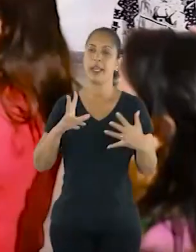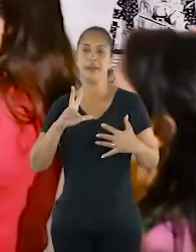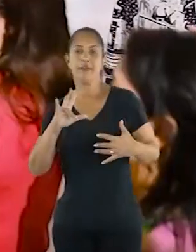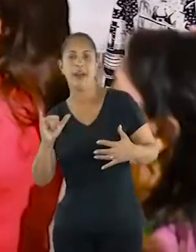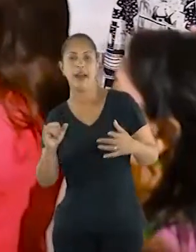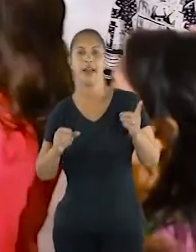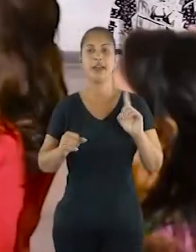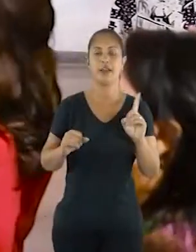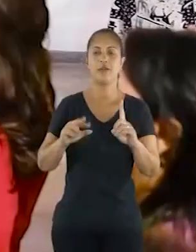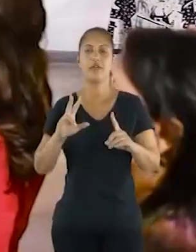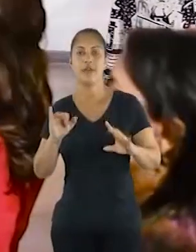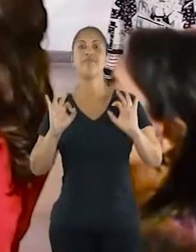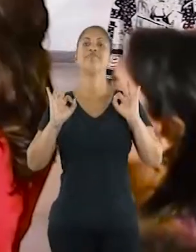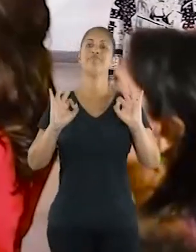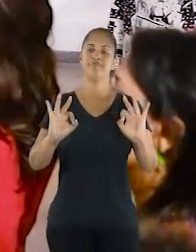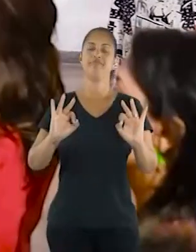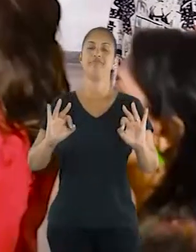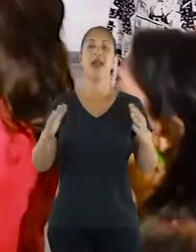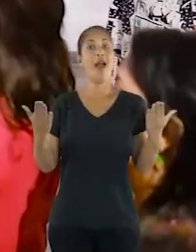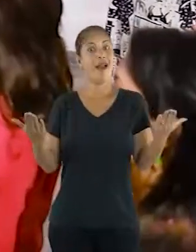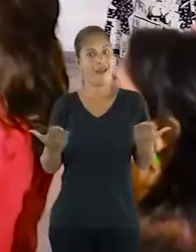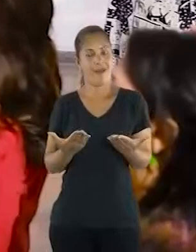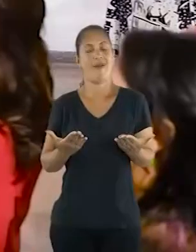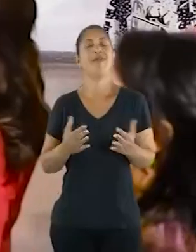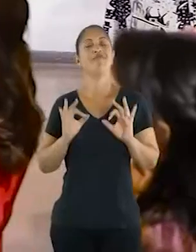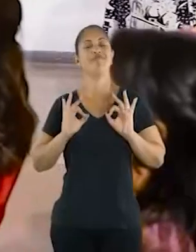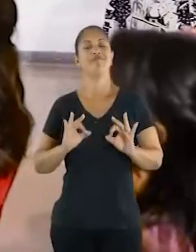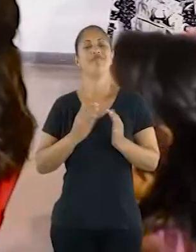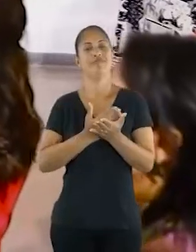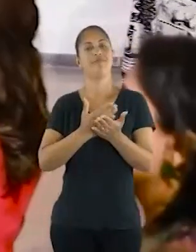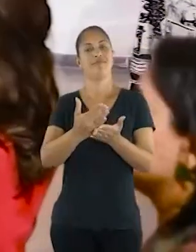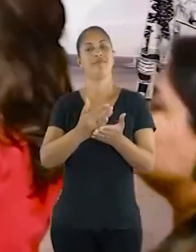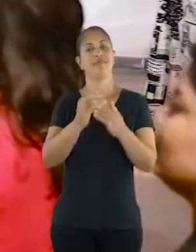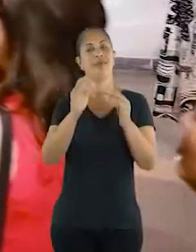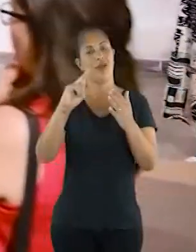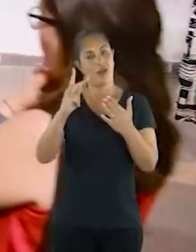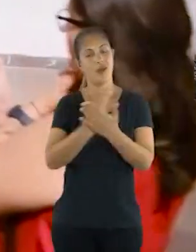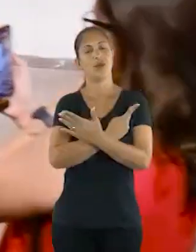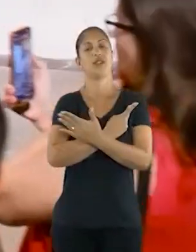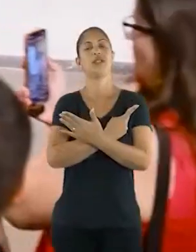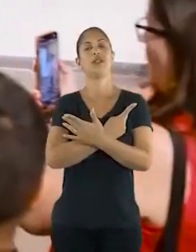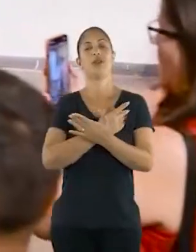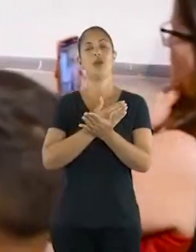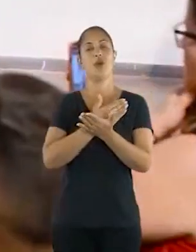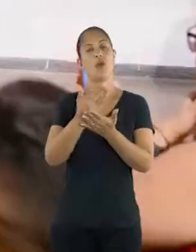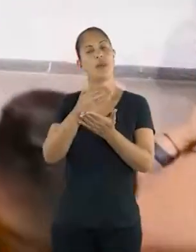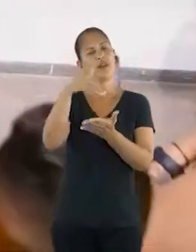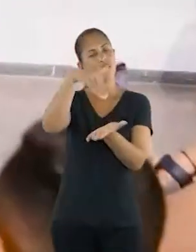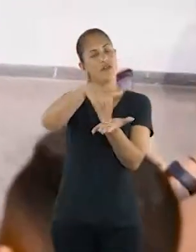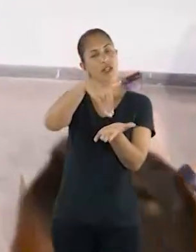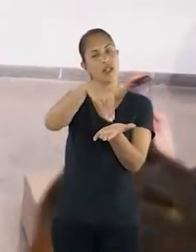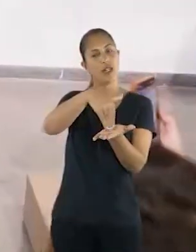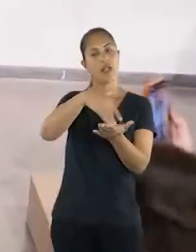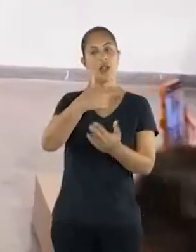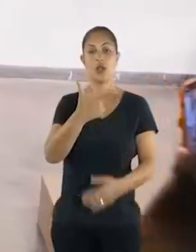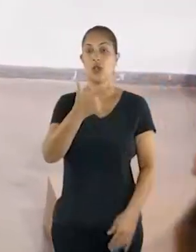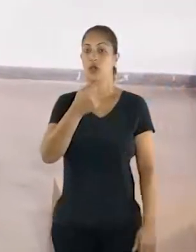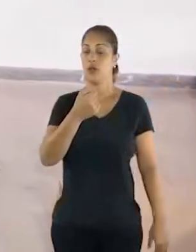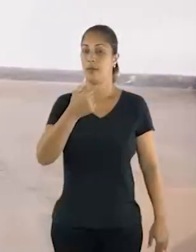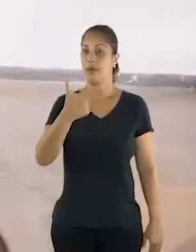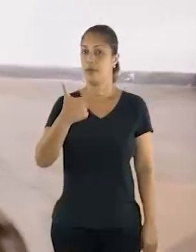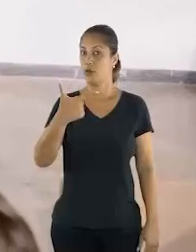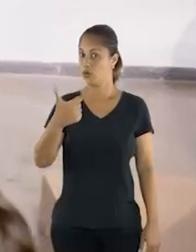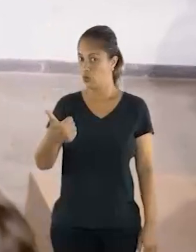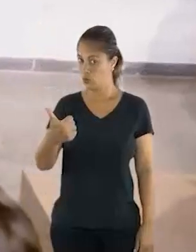vai, aí finalmente a exposição aconteceu, começou em final de